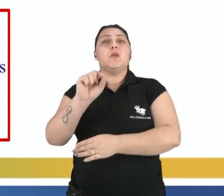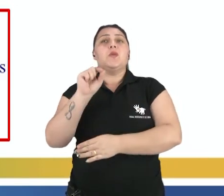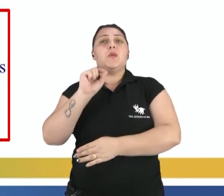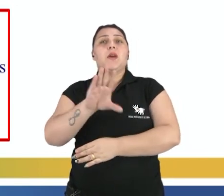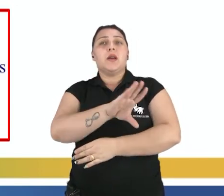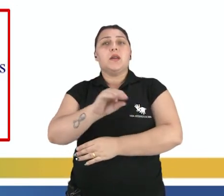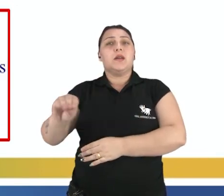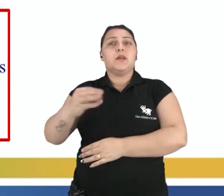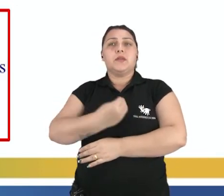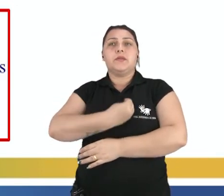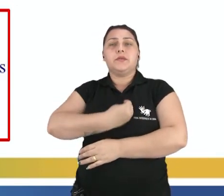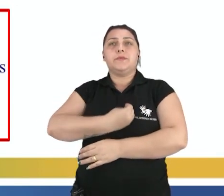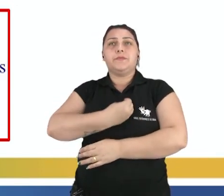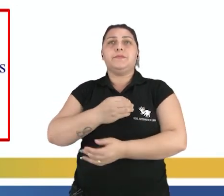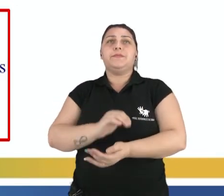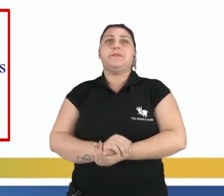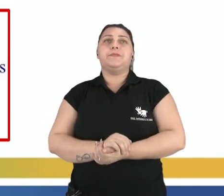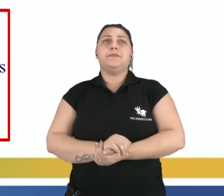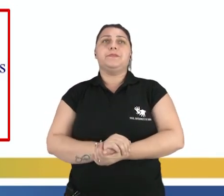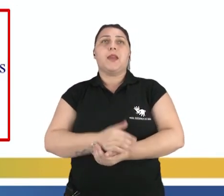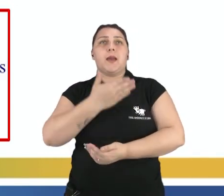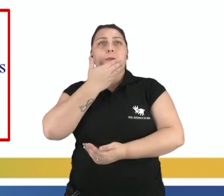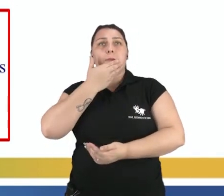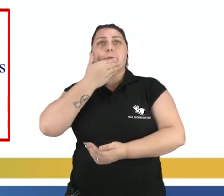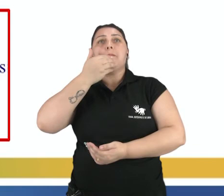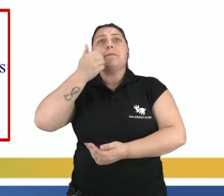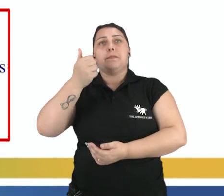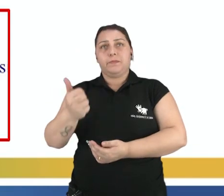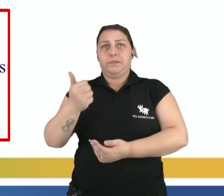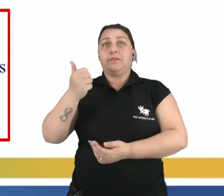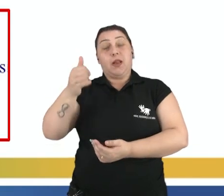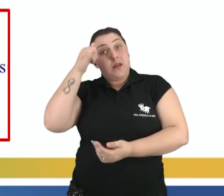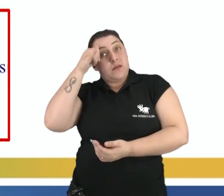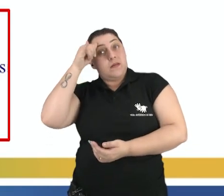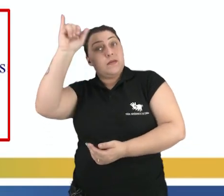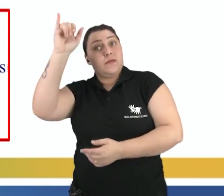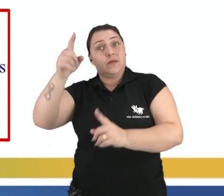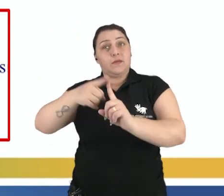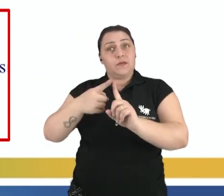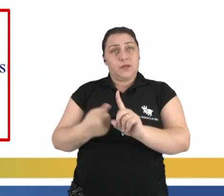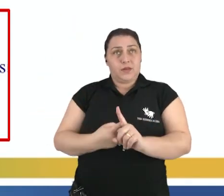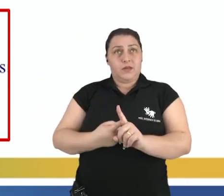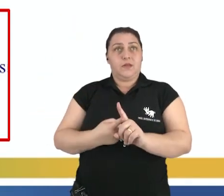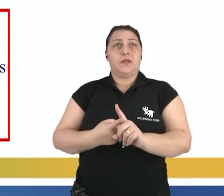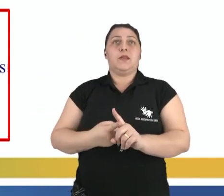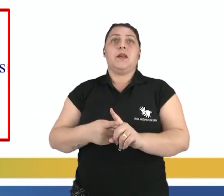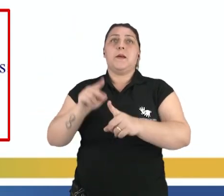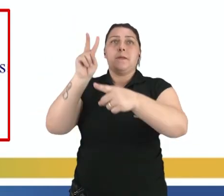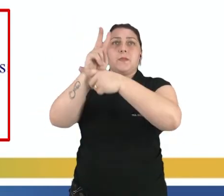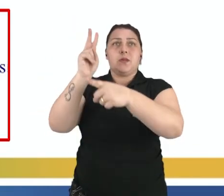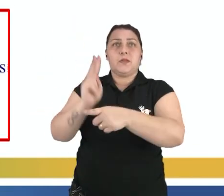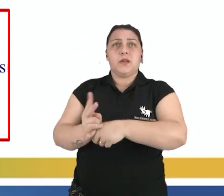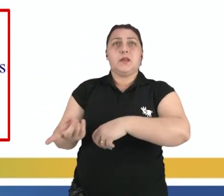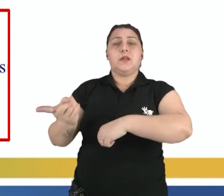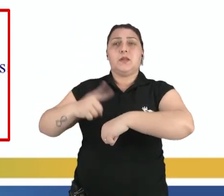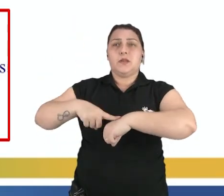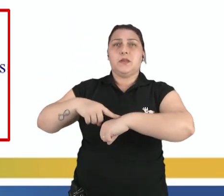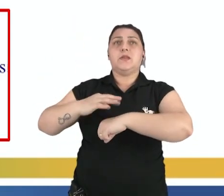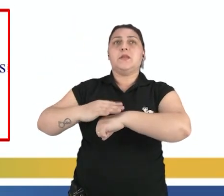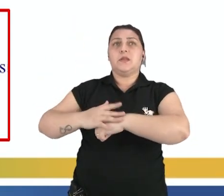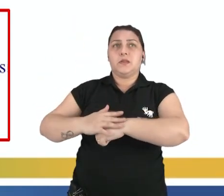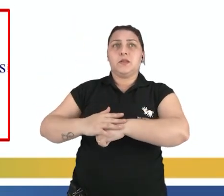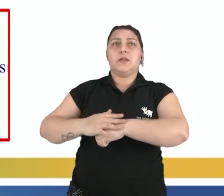dos adolescentes? Eles ajudam na proteção contra a gravidez, contra as doenças